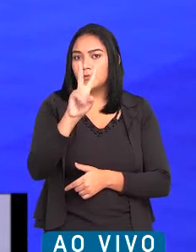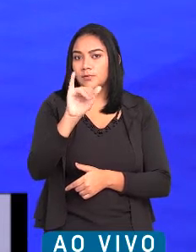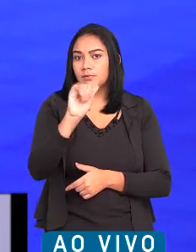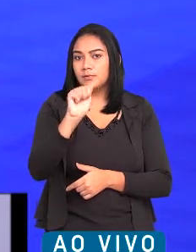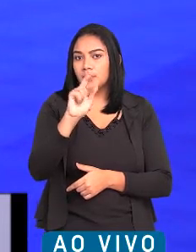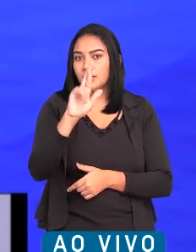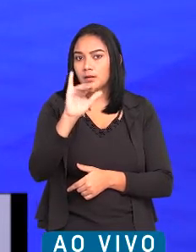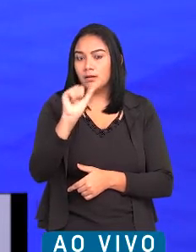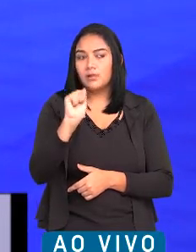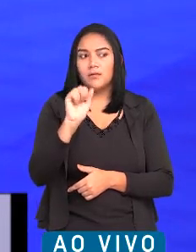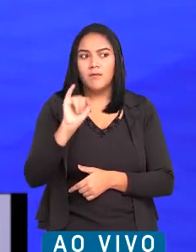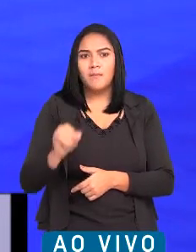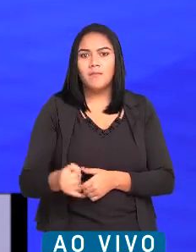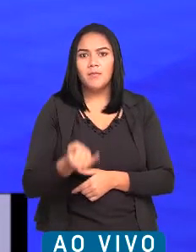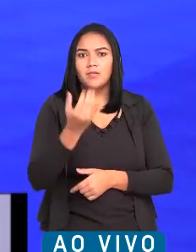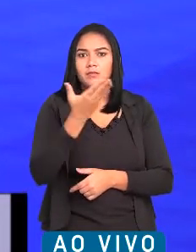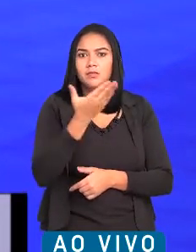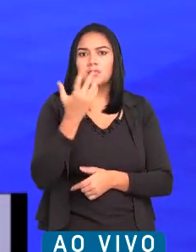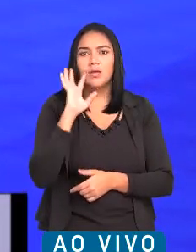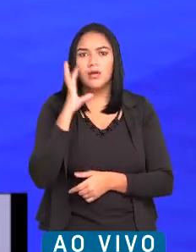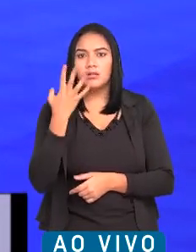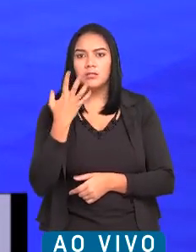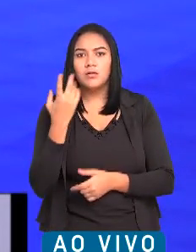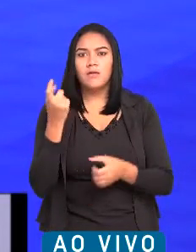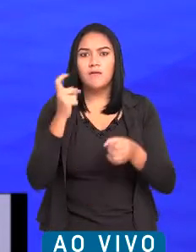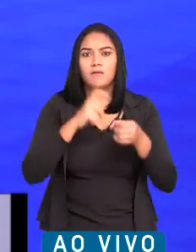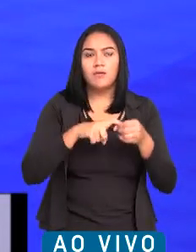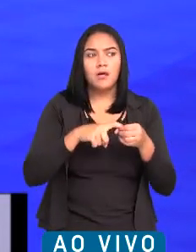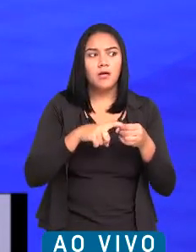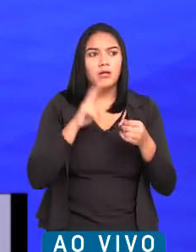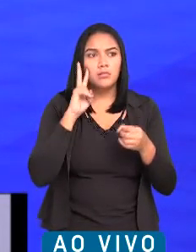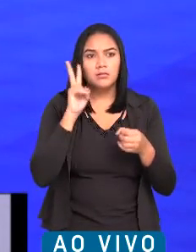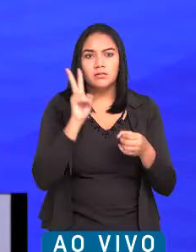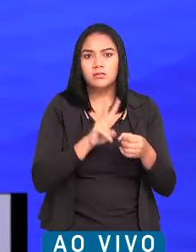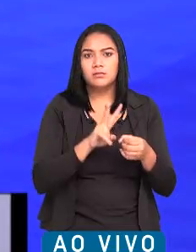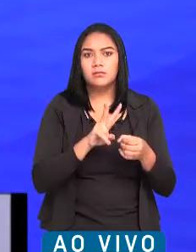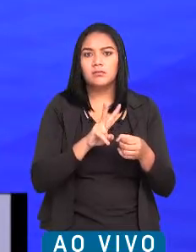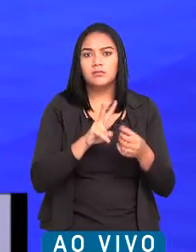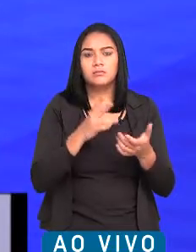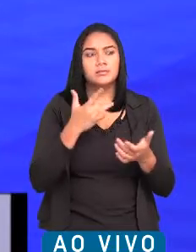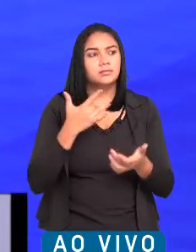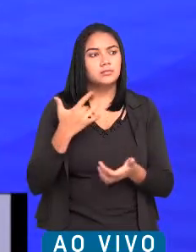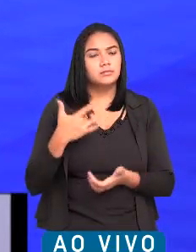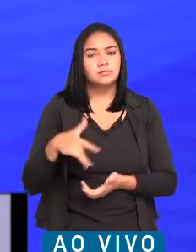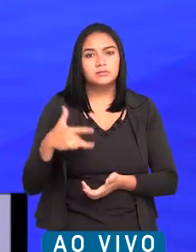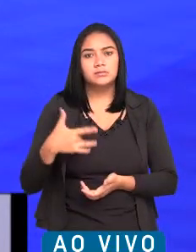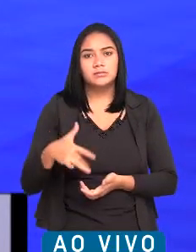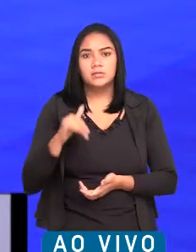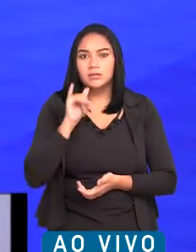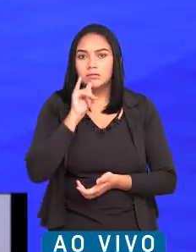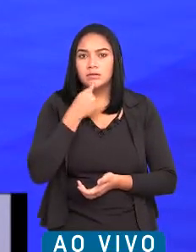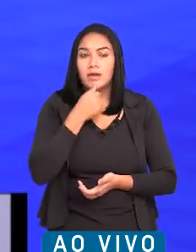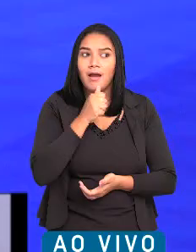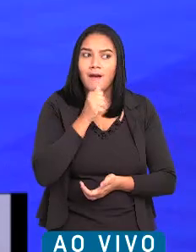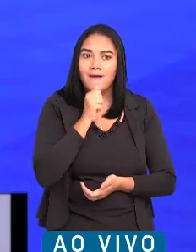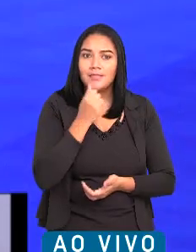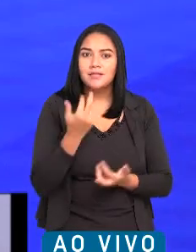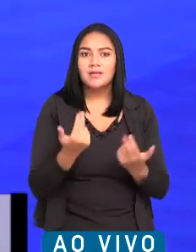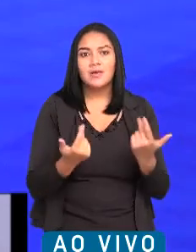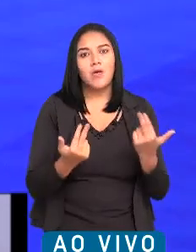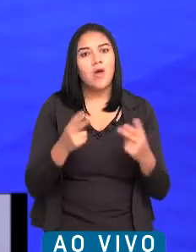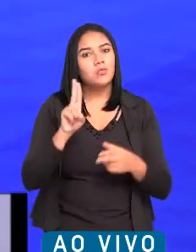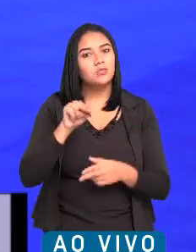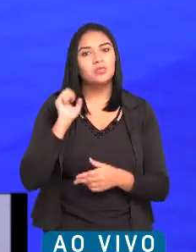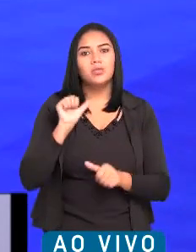no Parque Rodoviário e você lamenta a condição que aquelas pessoas ainda se encontram. Então, eu não sei até que ponto, de fato, se